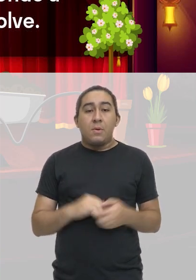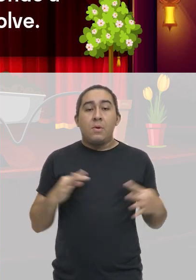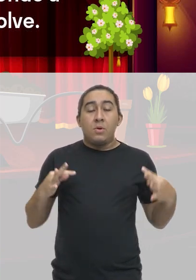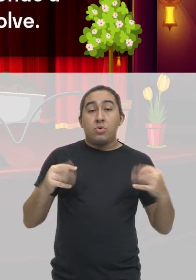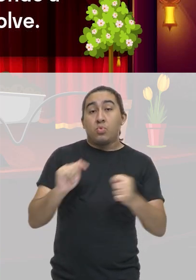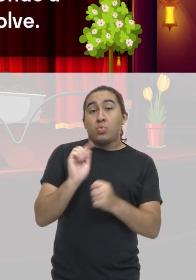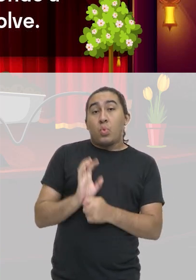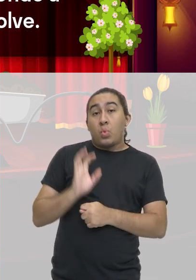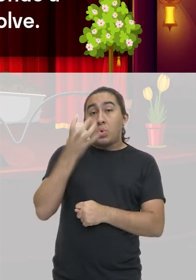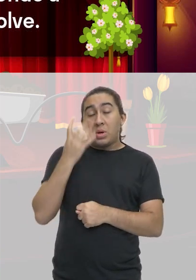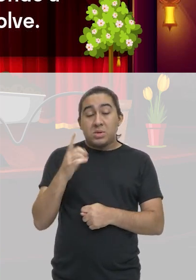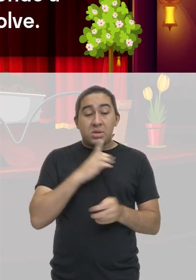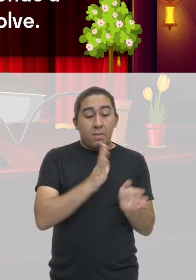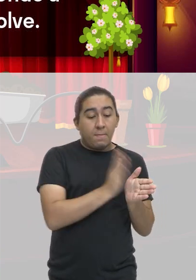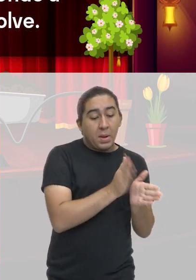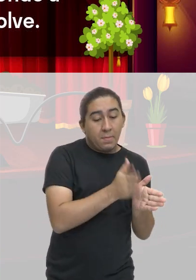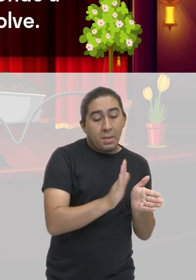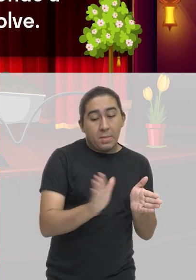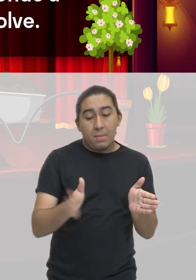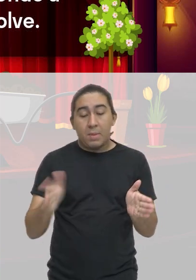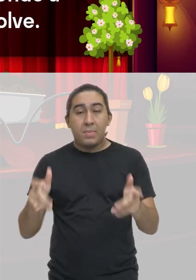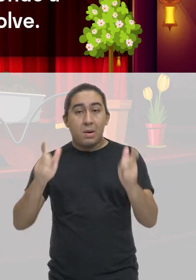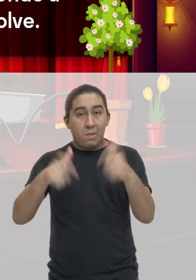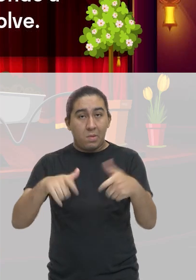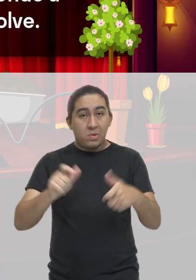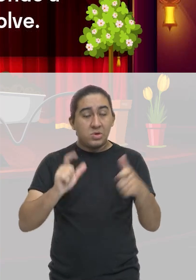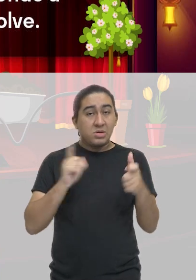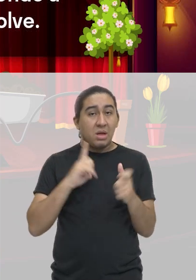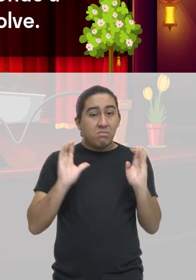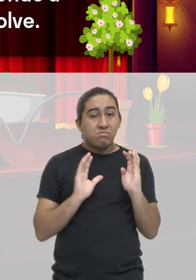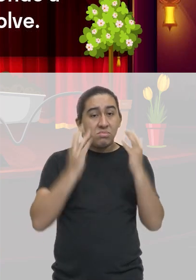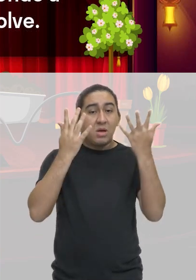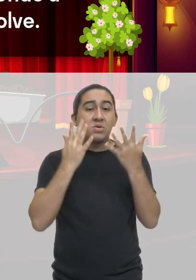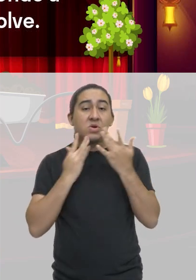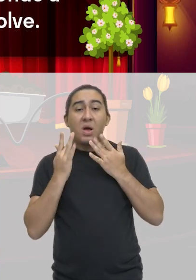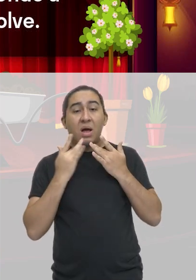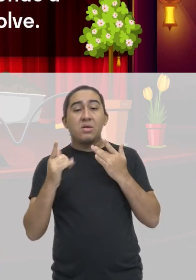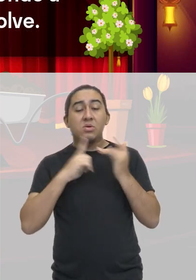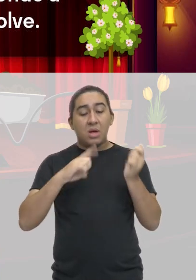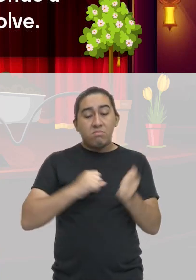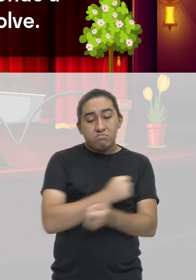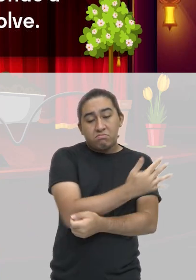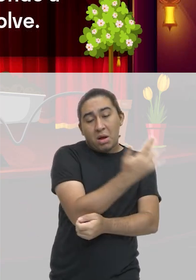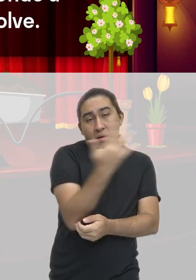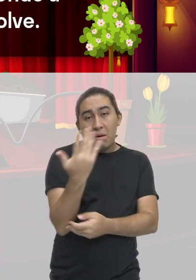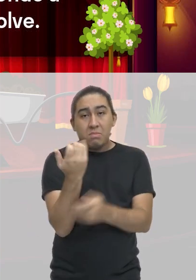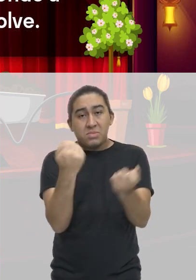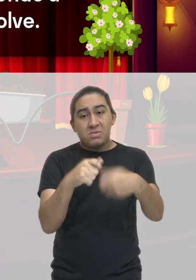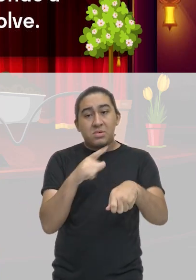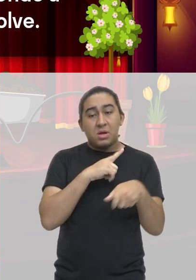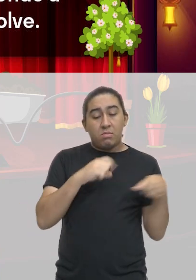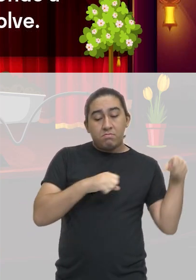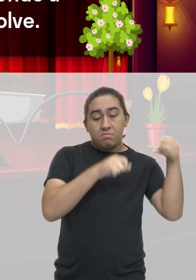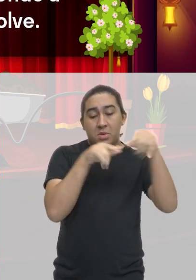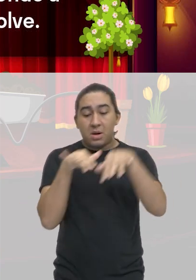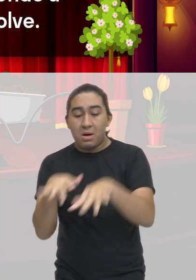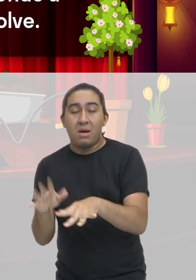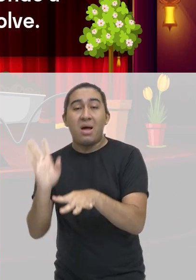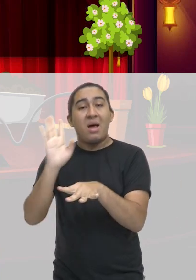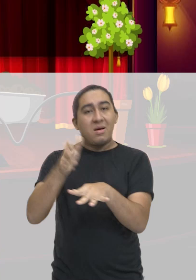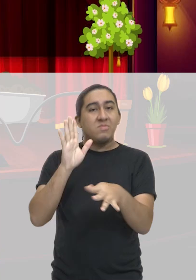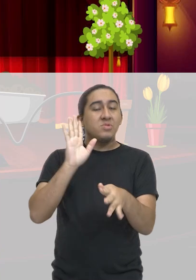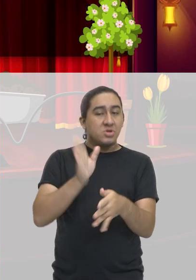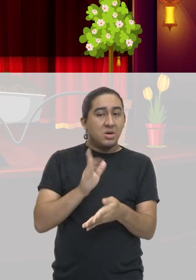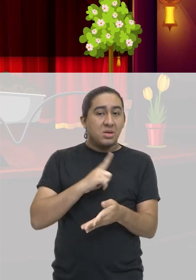que acontece vai acontecer na encenação, o cenário ele vai ser preparado para receber essa história.